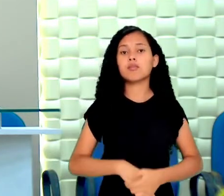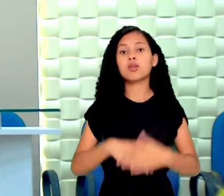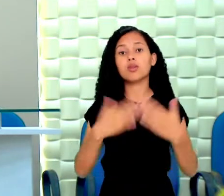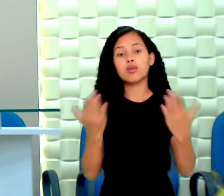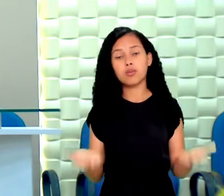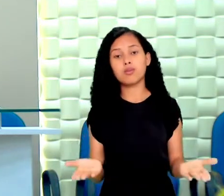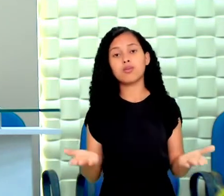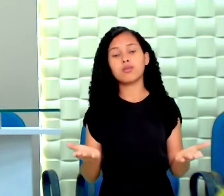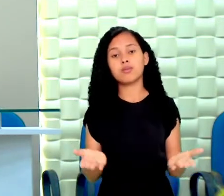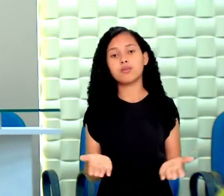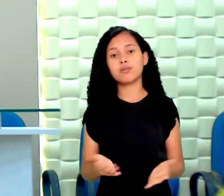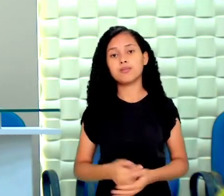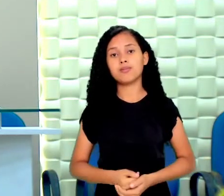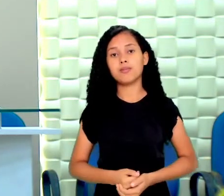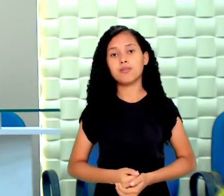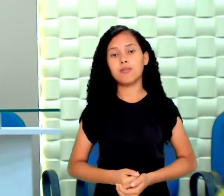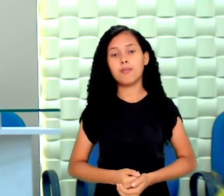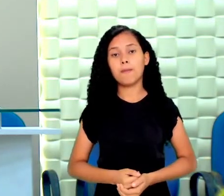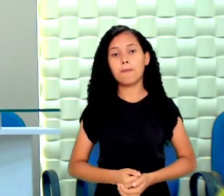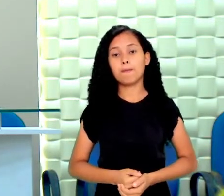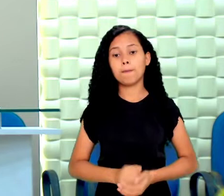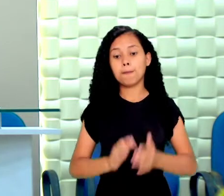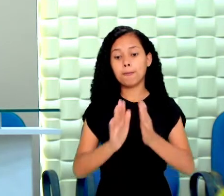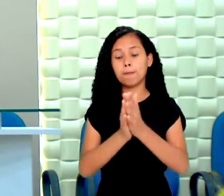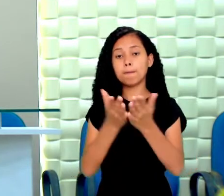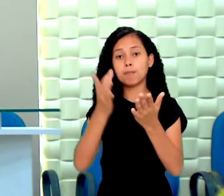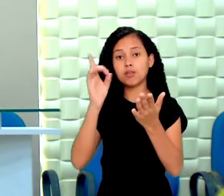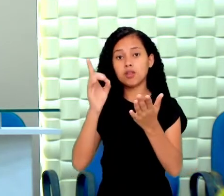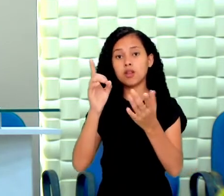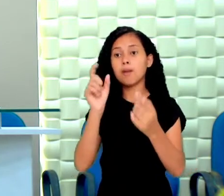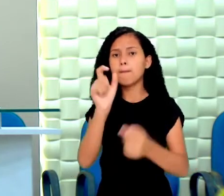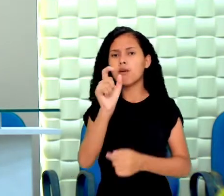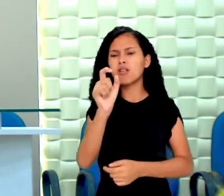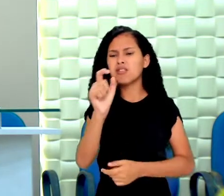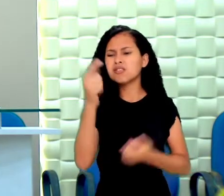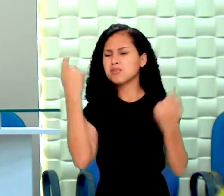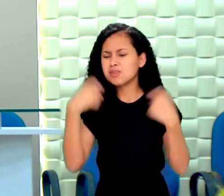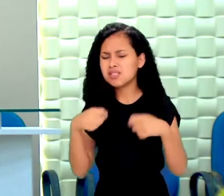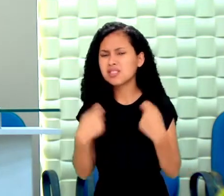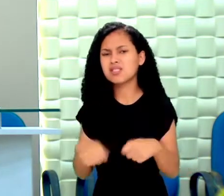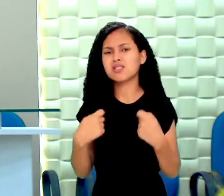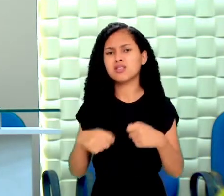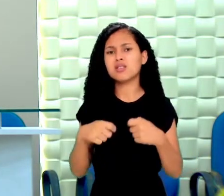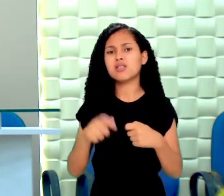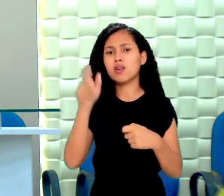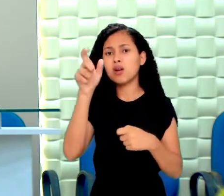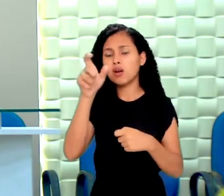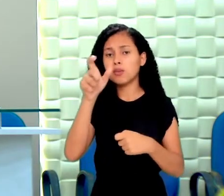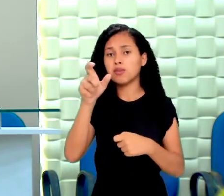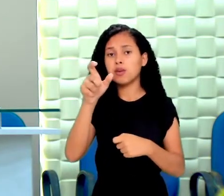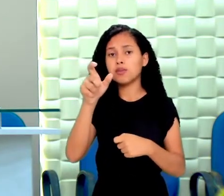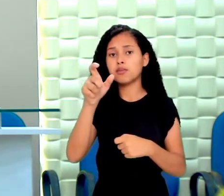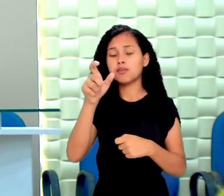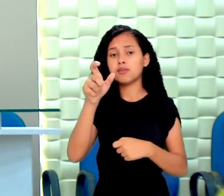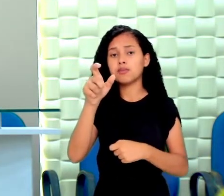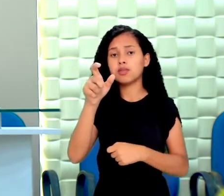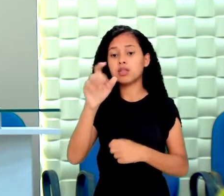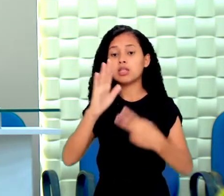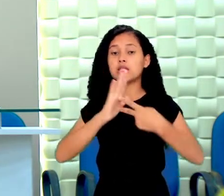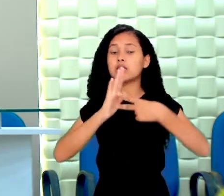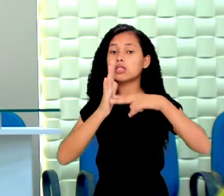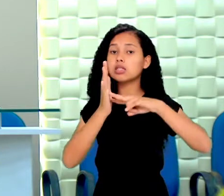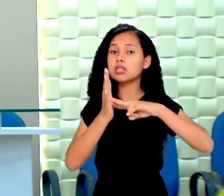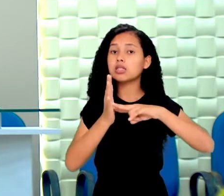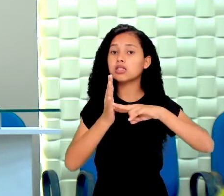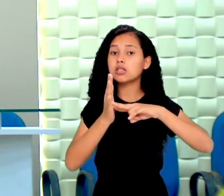aí, esta palavra necessário Esse adjetivo